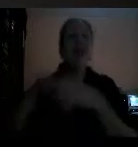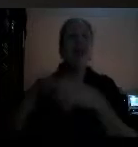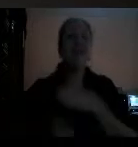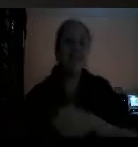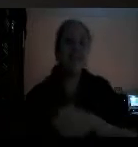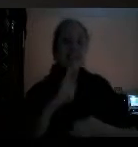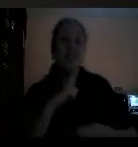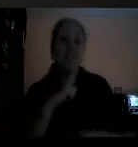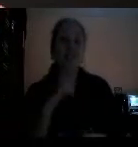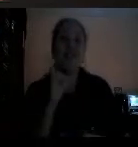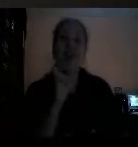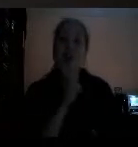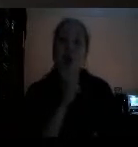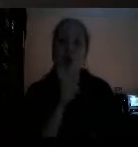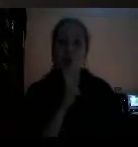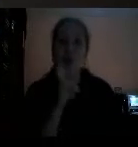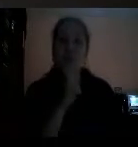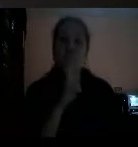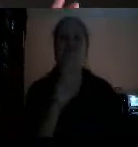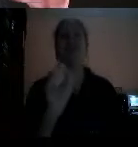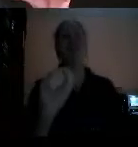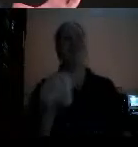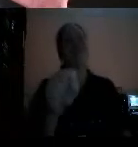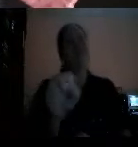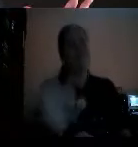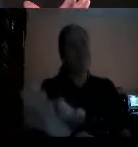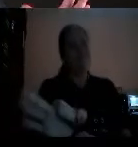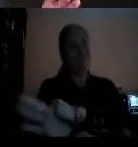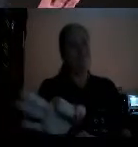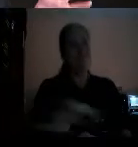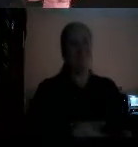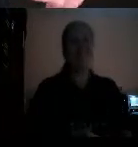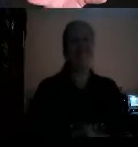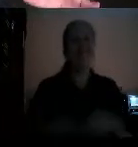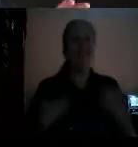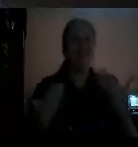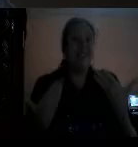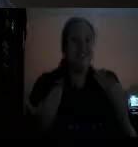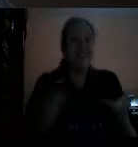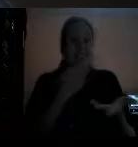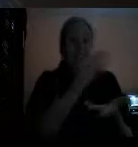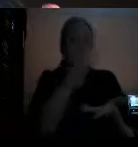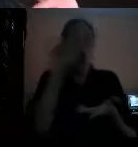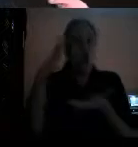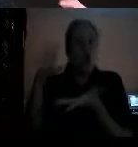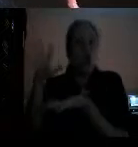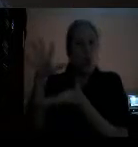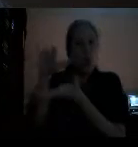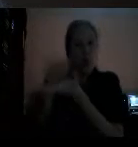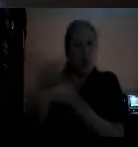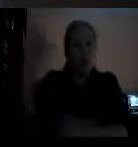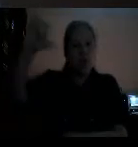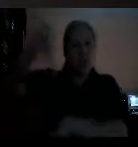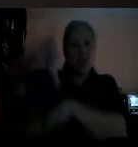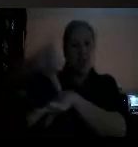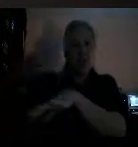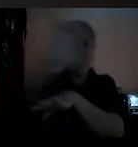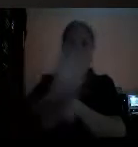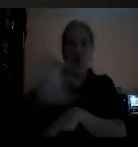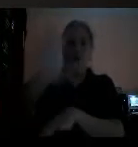Exatamente. Ele diz que quem toma posse daquele centro Europa-Ásia poderá controlar tanto a Europa quanto a